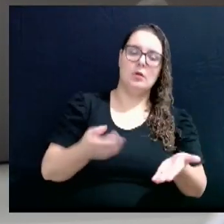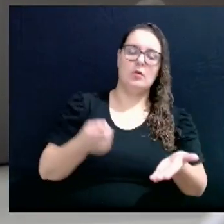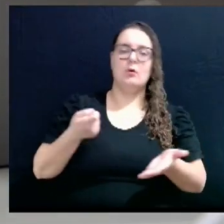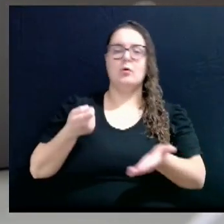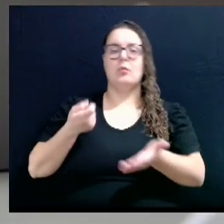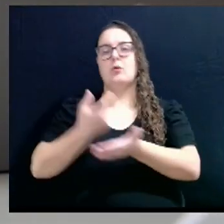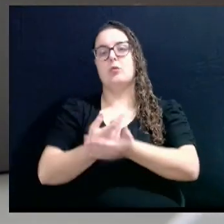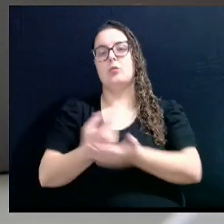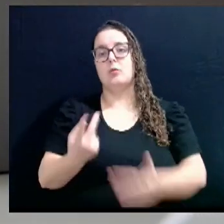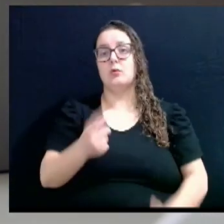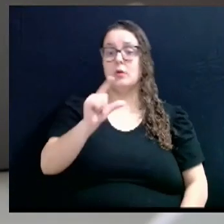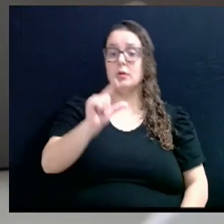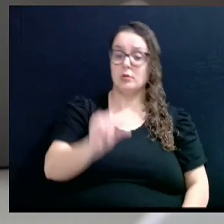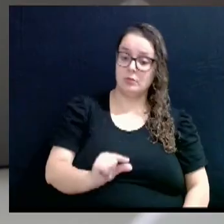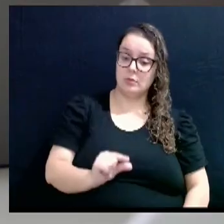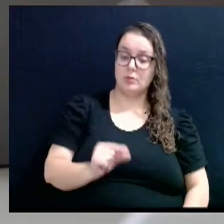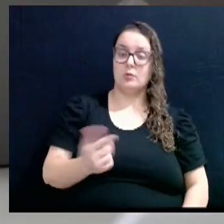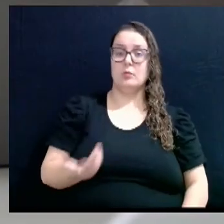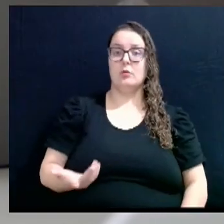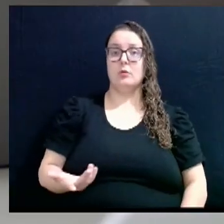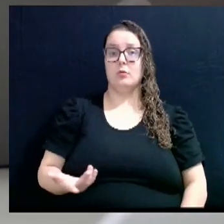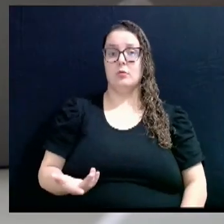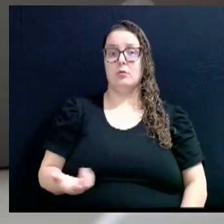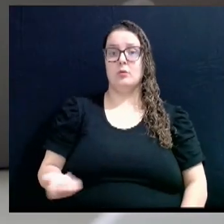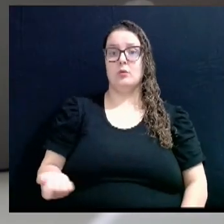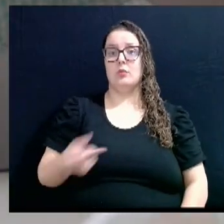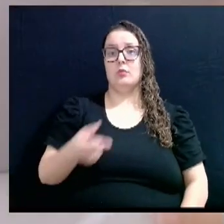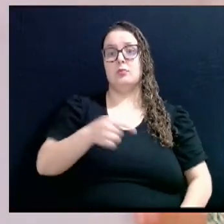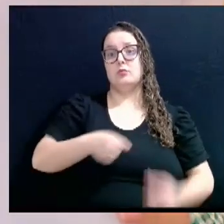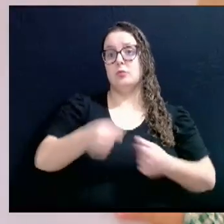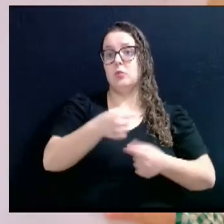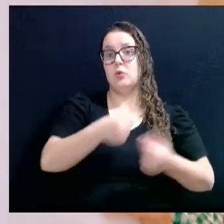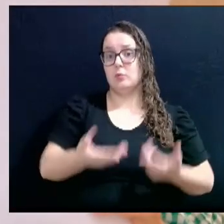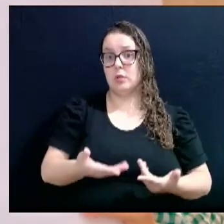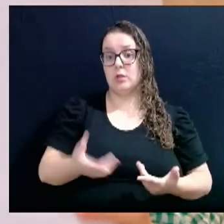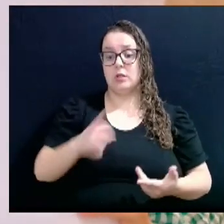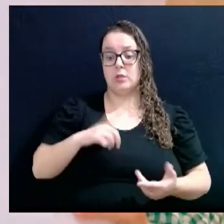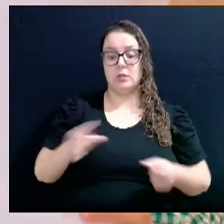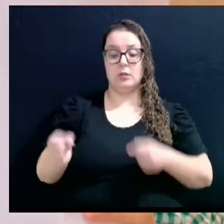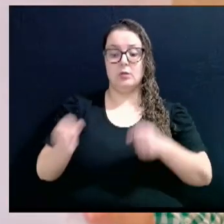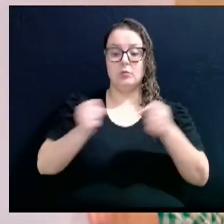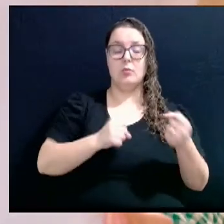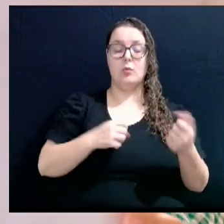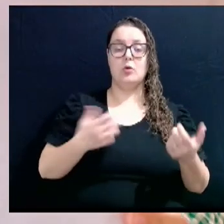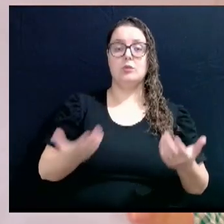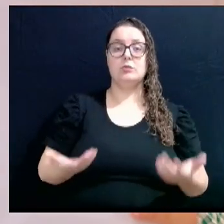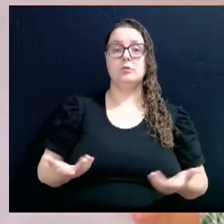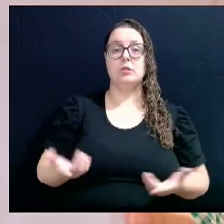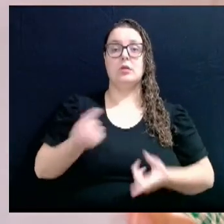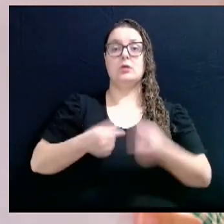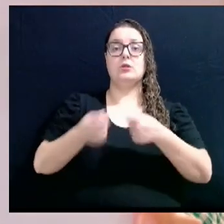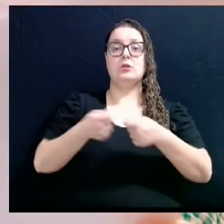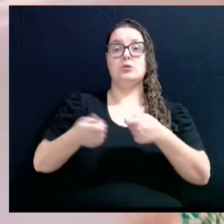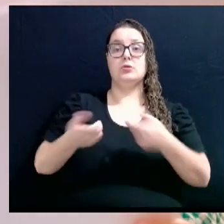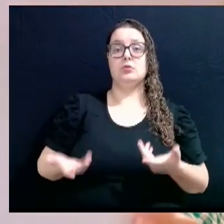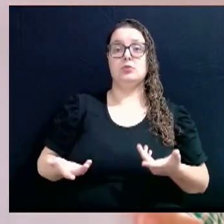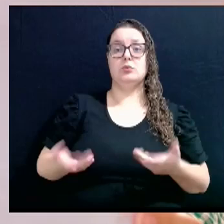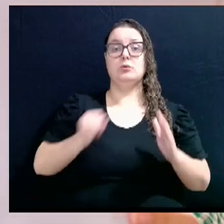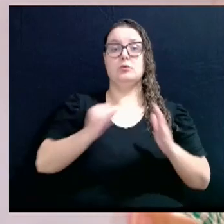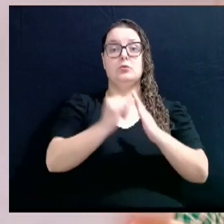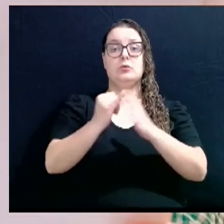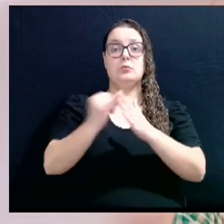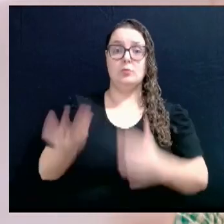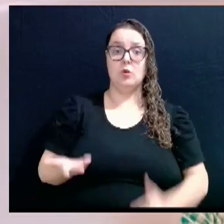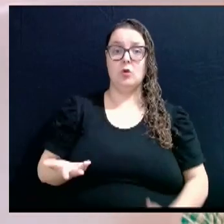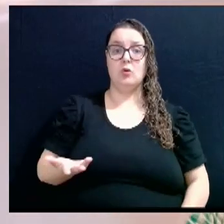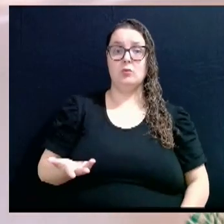menor, né, do valor de mercado. Você tem o poder de negociar do imóvel estar pronto, né,